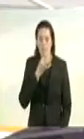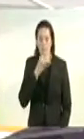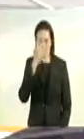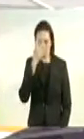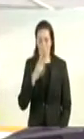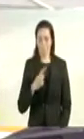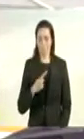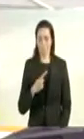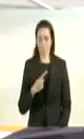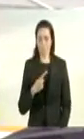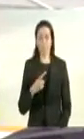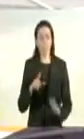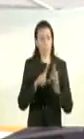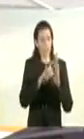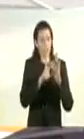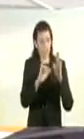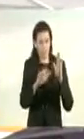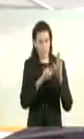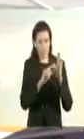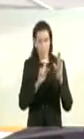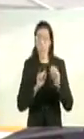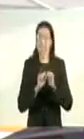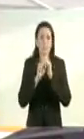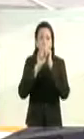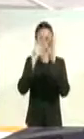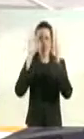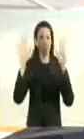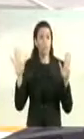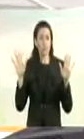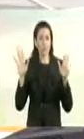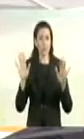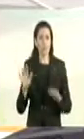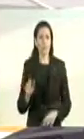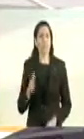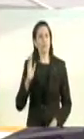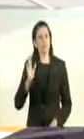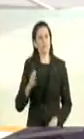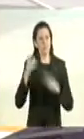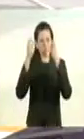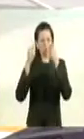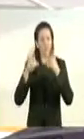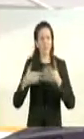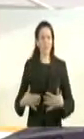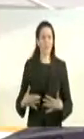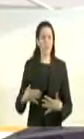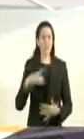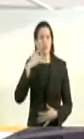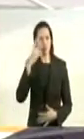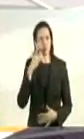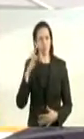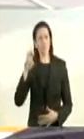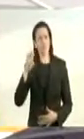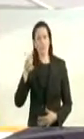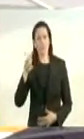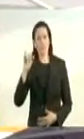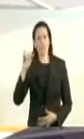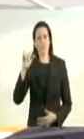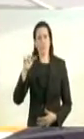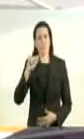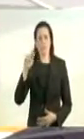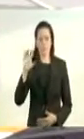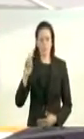já foi citada várias vezes por mim, pelos colegas, pelo deputado Edilásio, por outros colegas aqui presentes, e a lei é clara. Nós